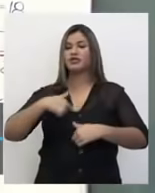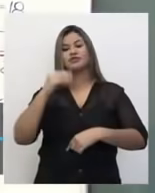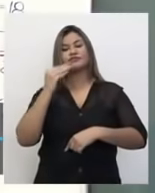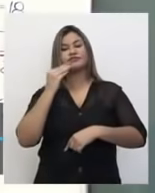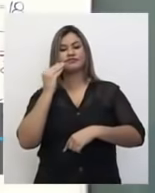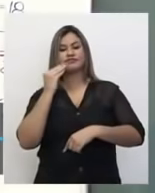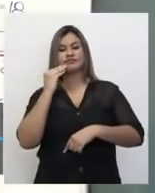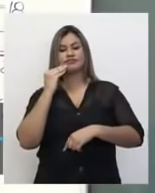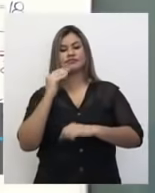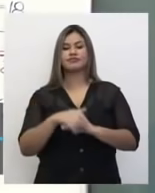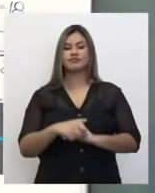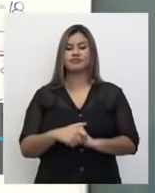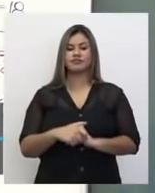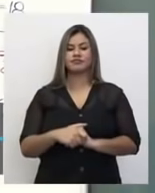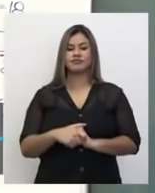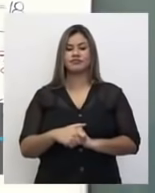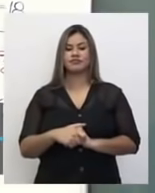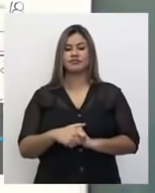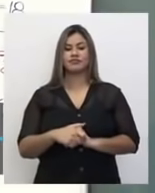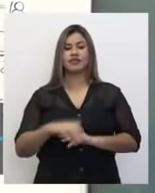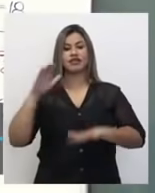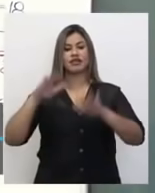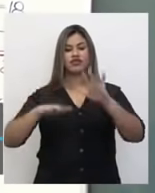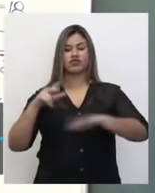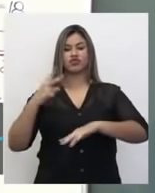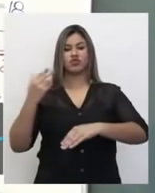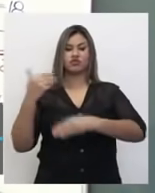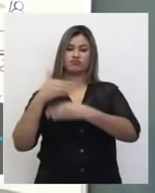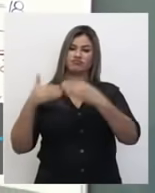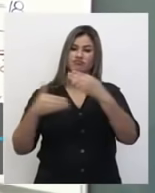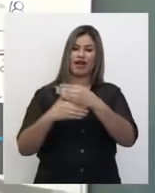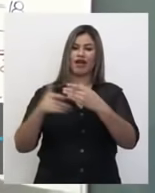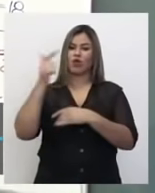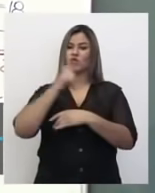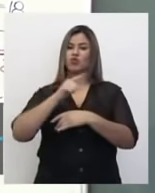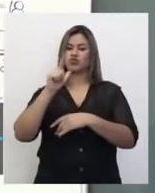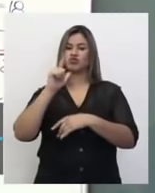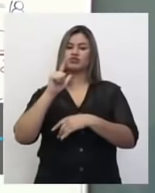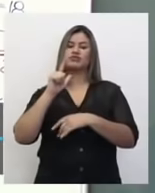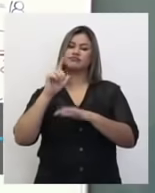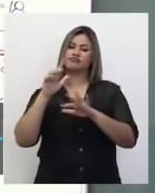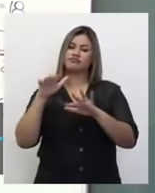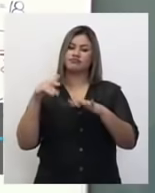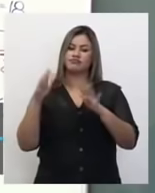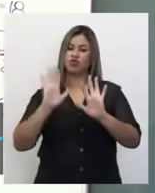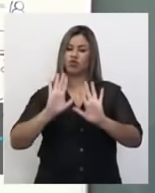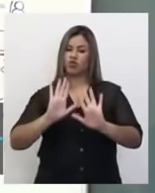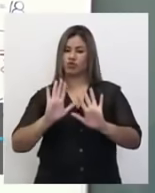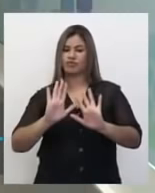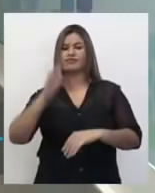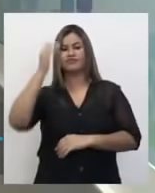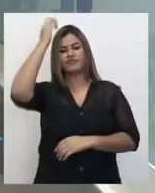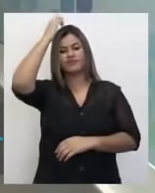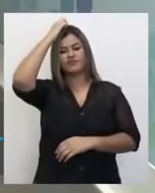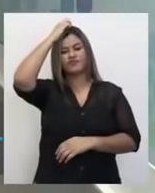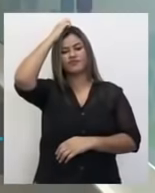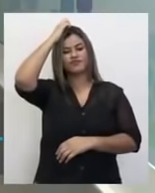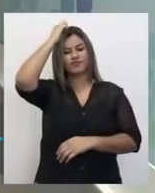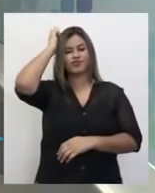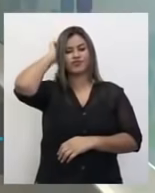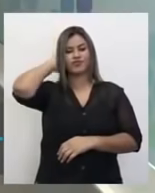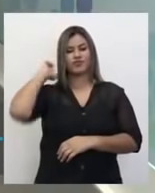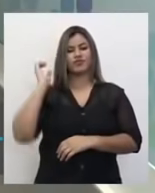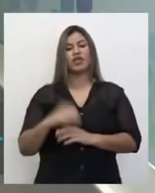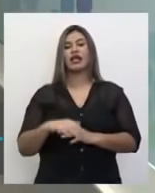é daqui dois dois slides você fala: "Entendi, peguei a magia do negócio, então vamos lá". Ou acontece igual a Alícia, ela não